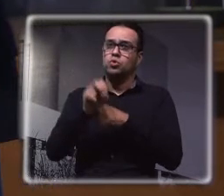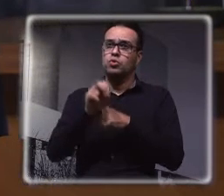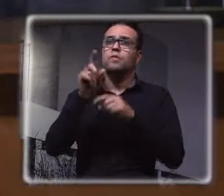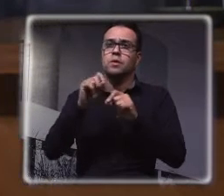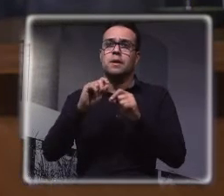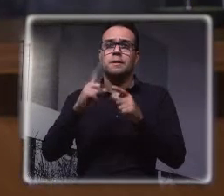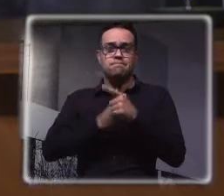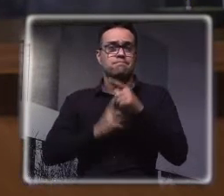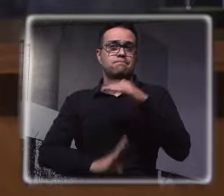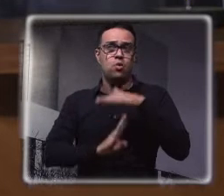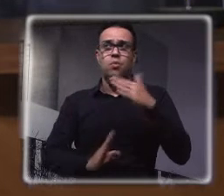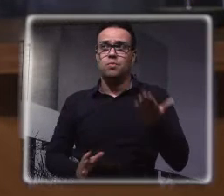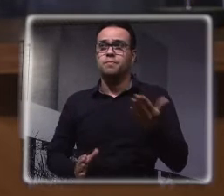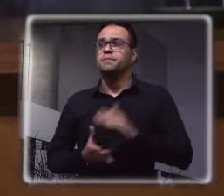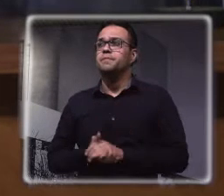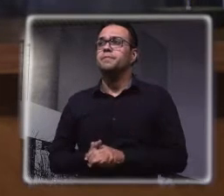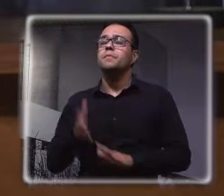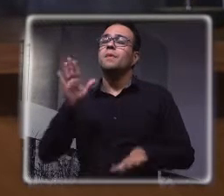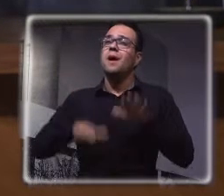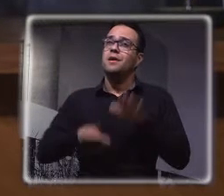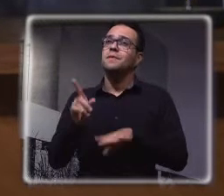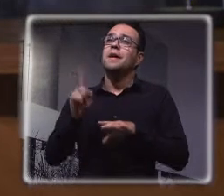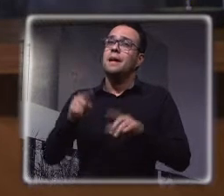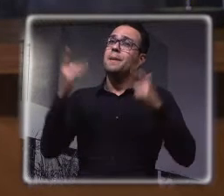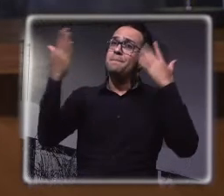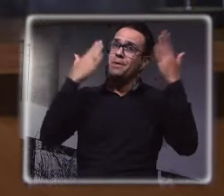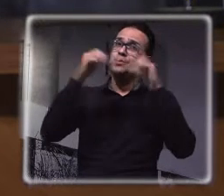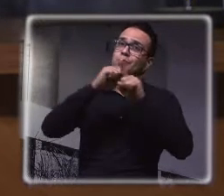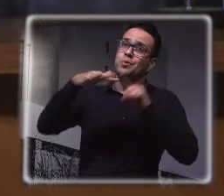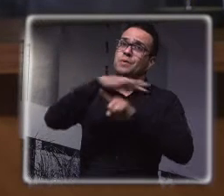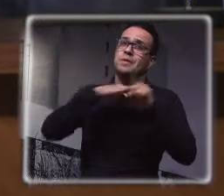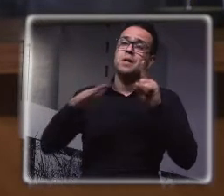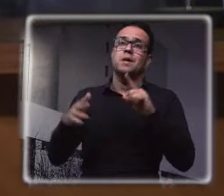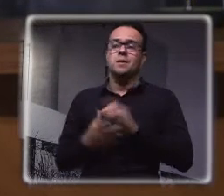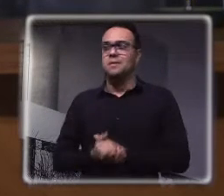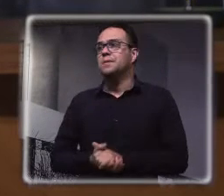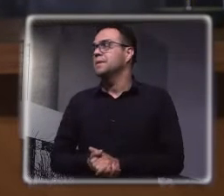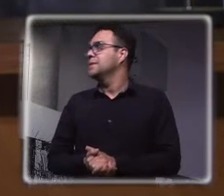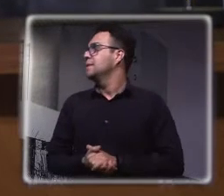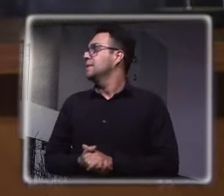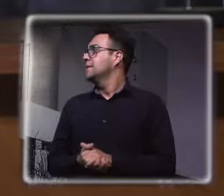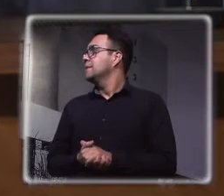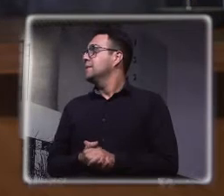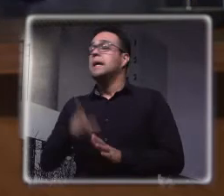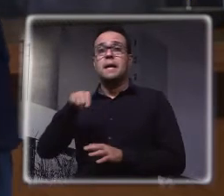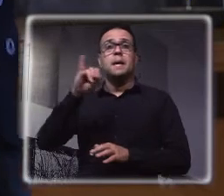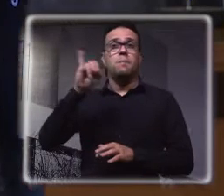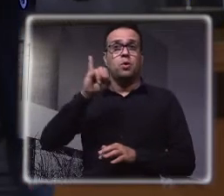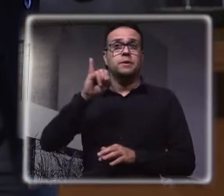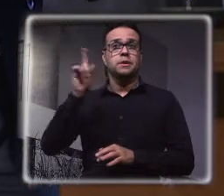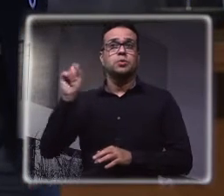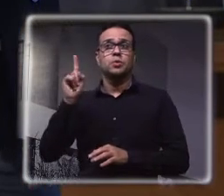desse superendividamento, que muitas vezes envolvem questões psicossociais, que a gente não pode passar ao largo. É importante mencionar que essas